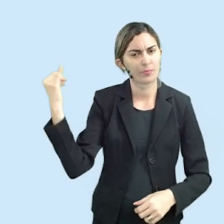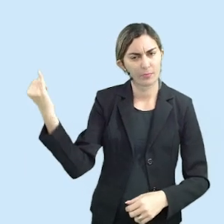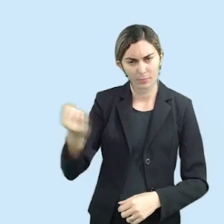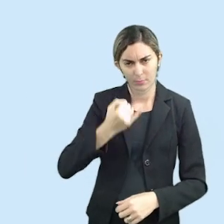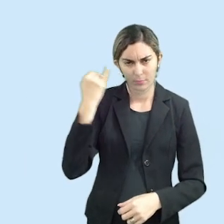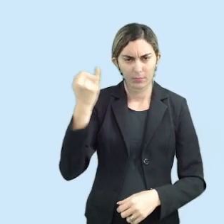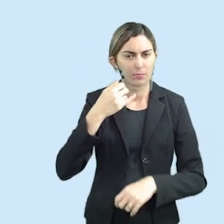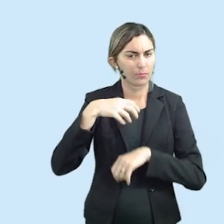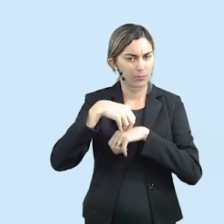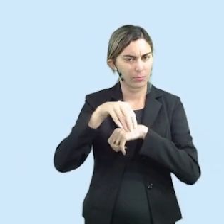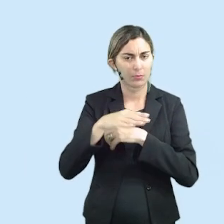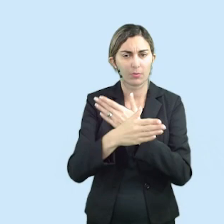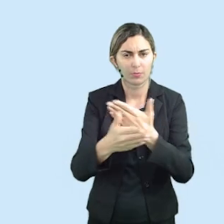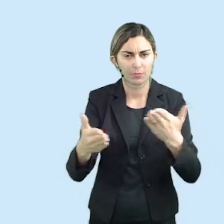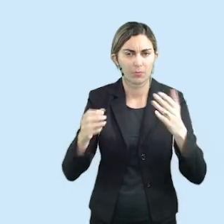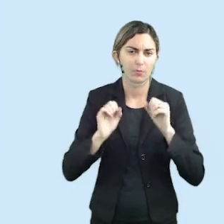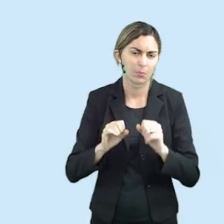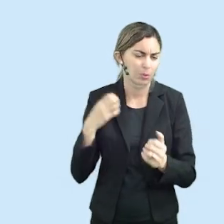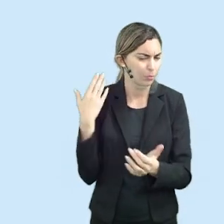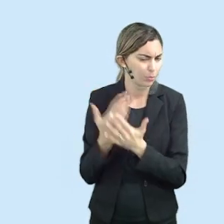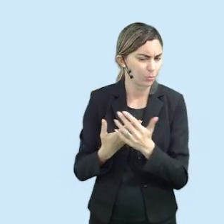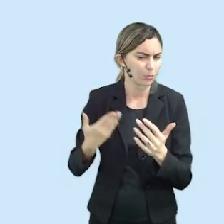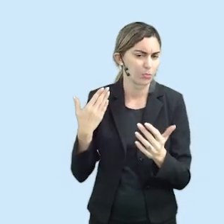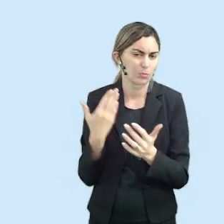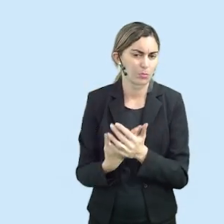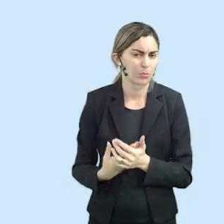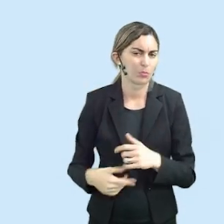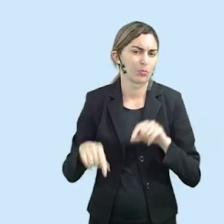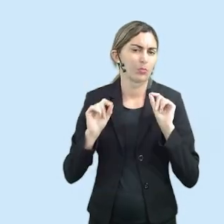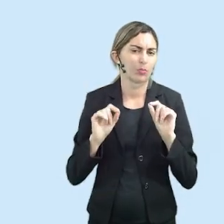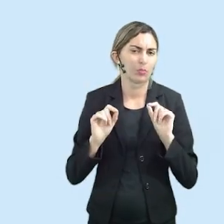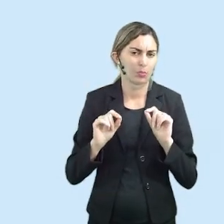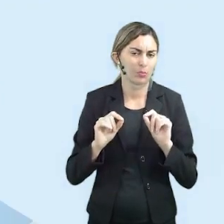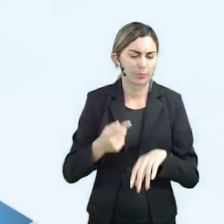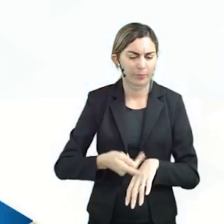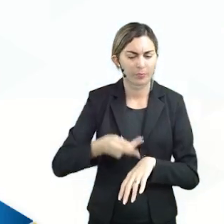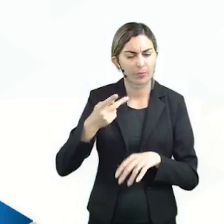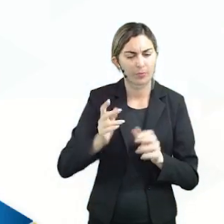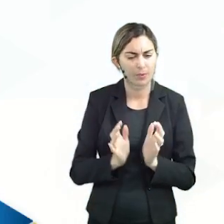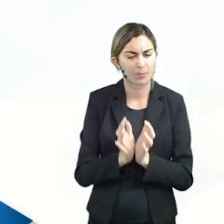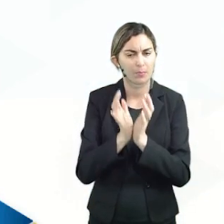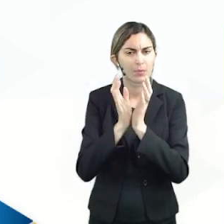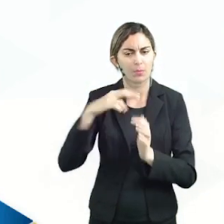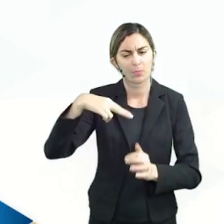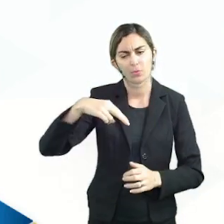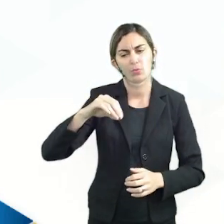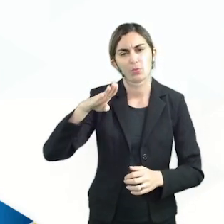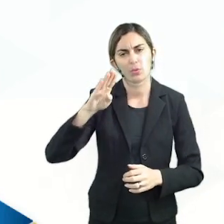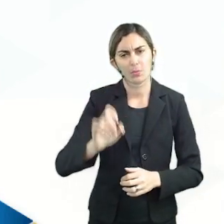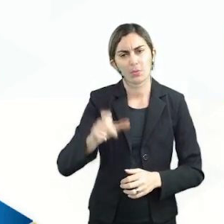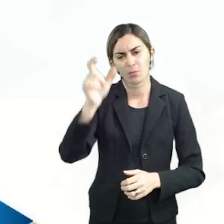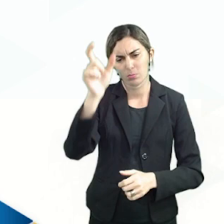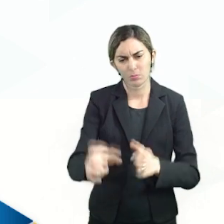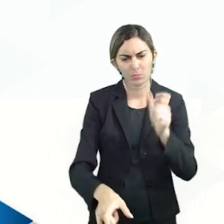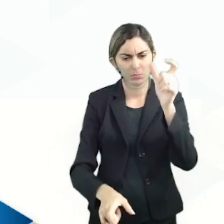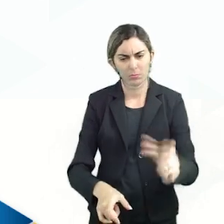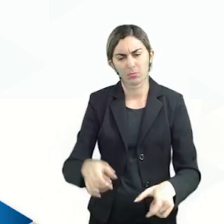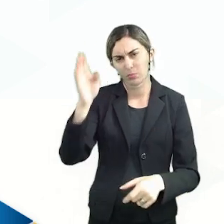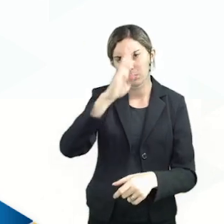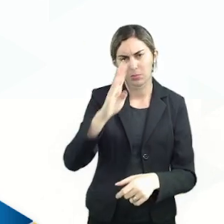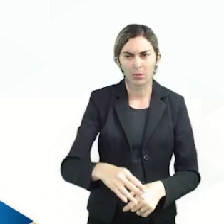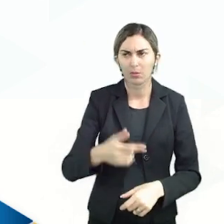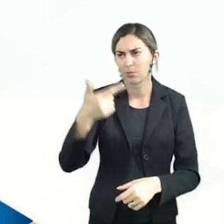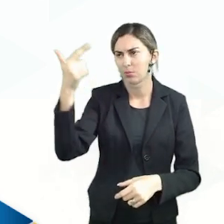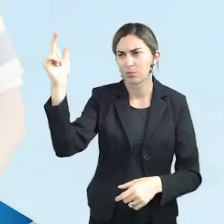importante salientar que vocês poderiam estudar, certo, o que é o Prêmio Nobel e personalidades brasileiras ou de